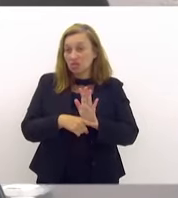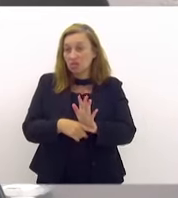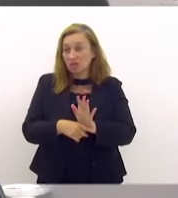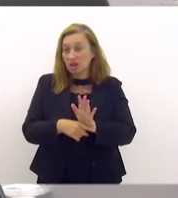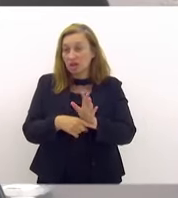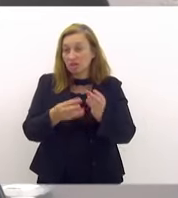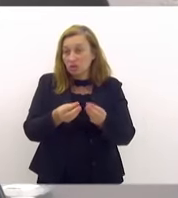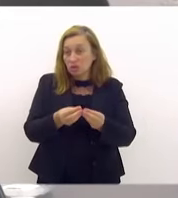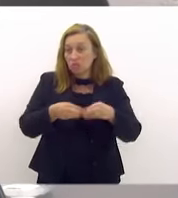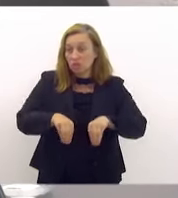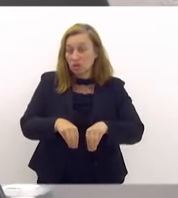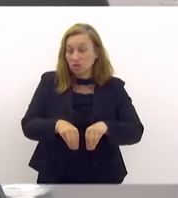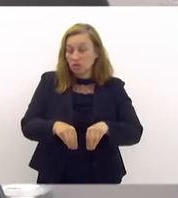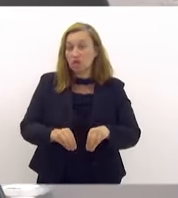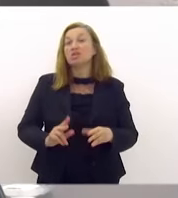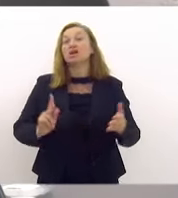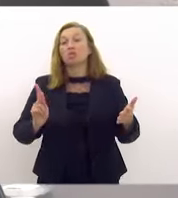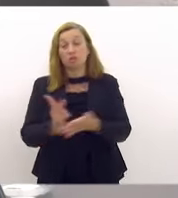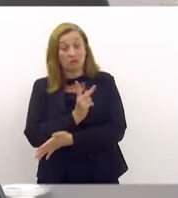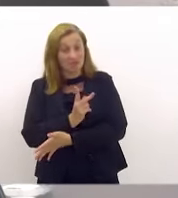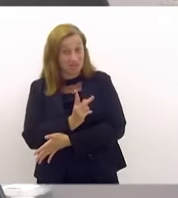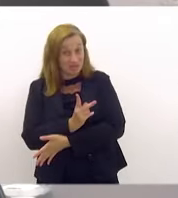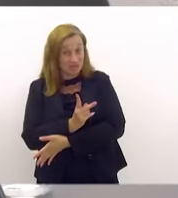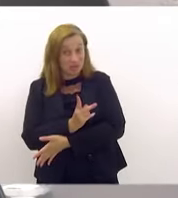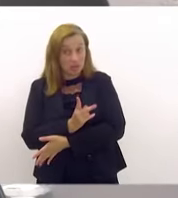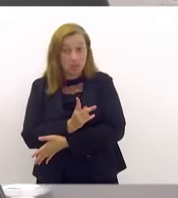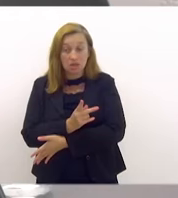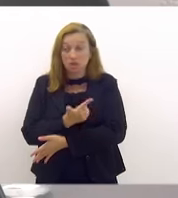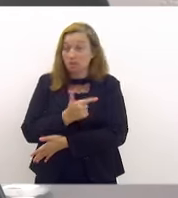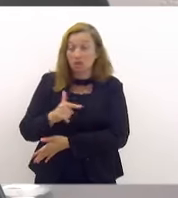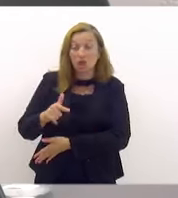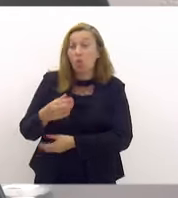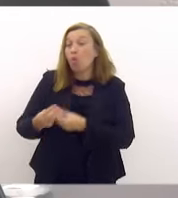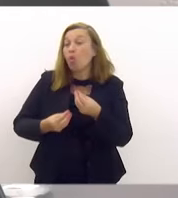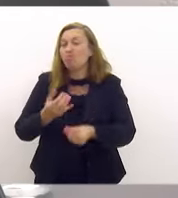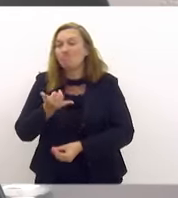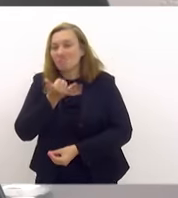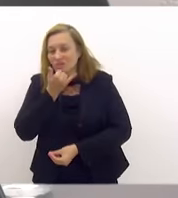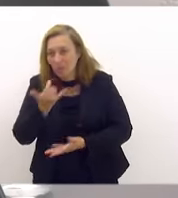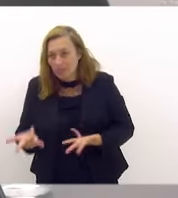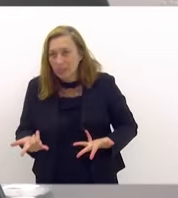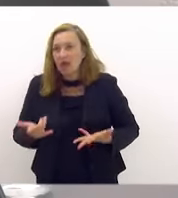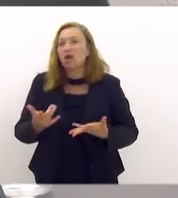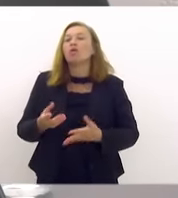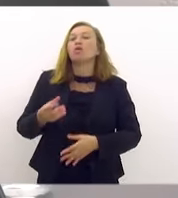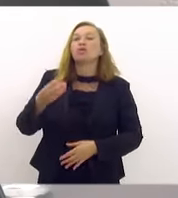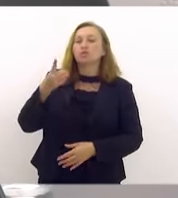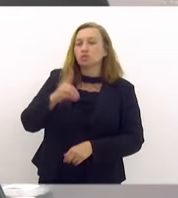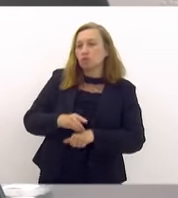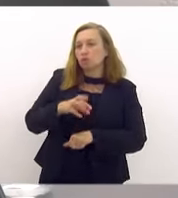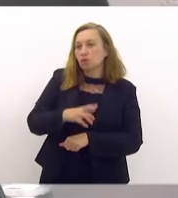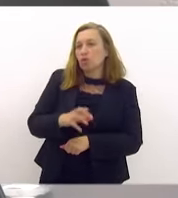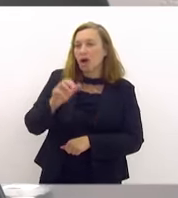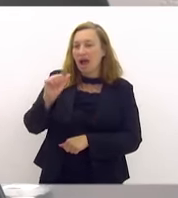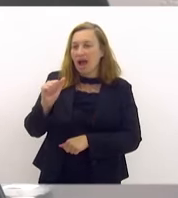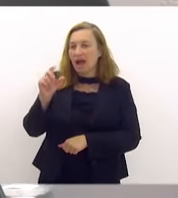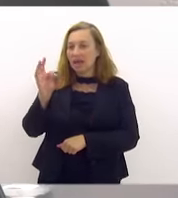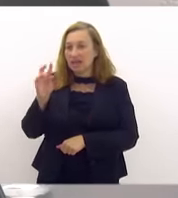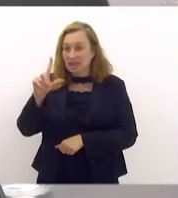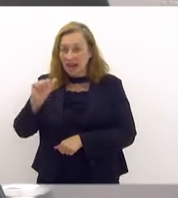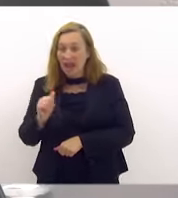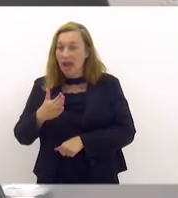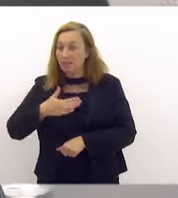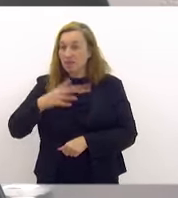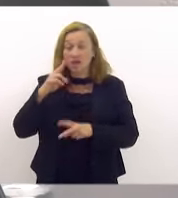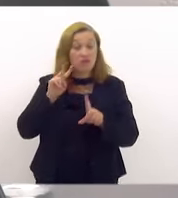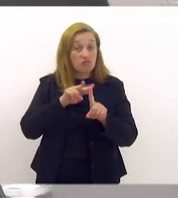equívocos que foram cometidos e que são imperdoáveis eh como dr Átila falou a minha visão é